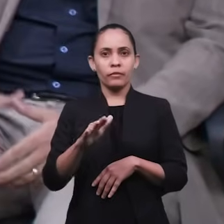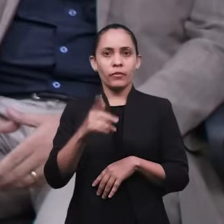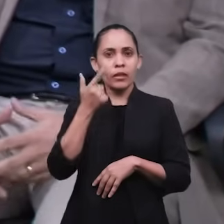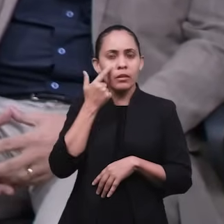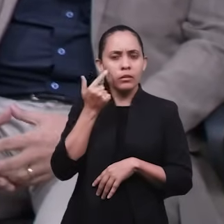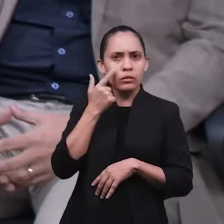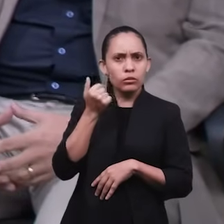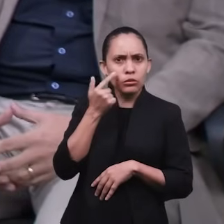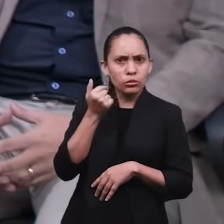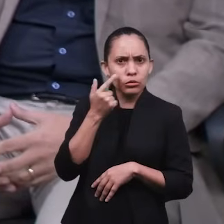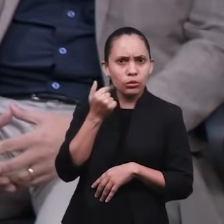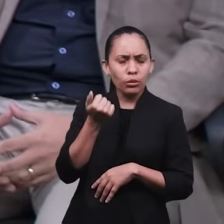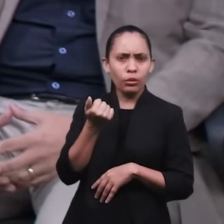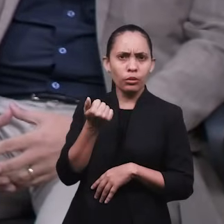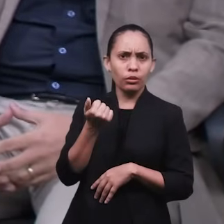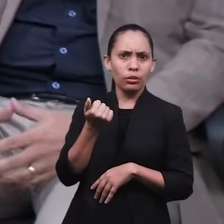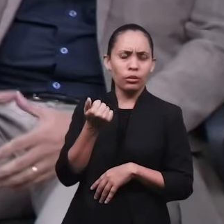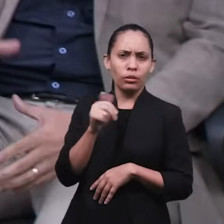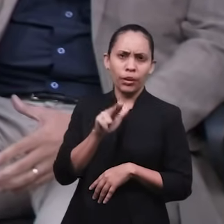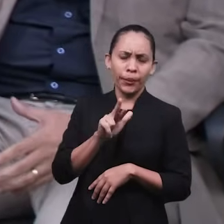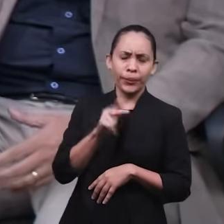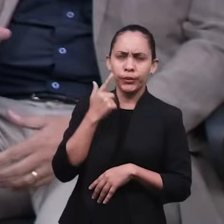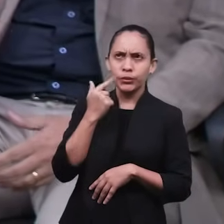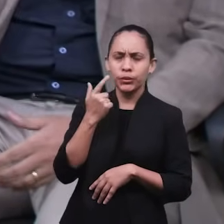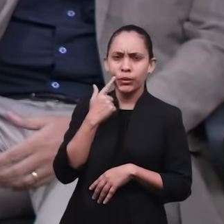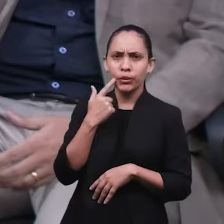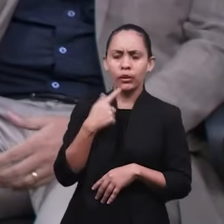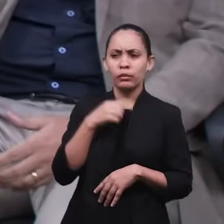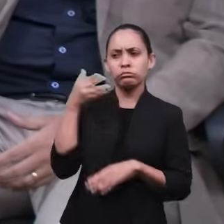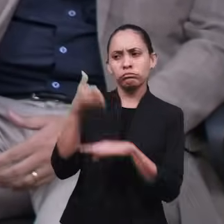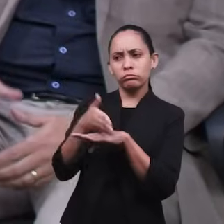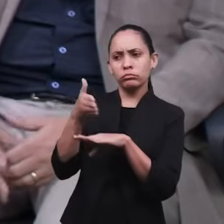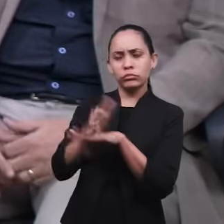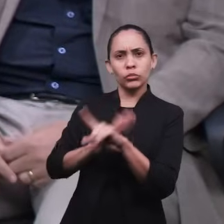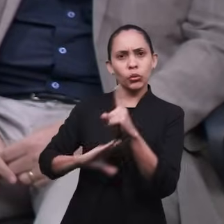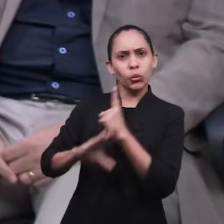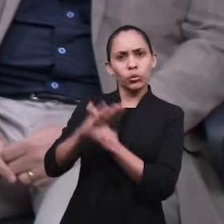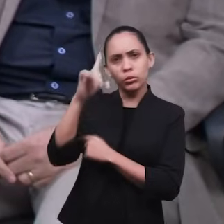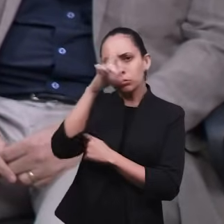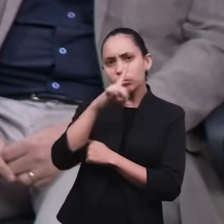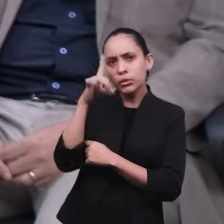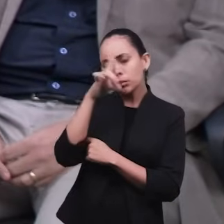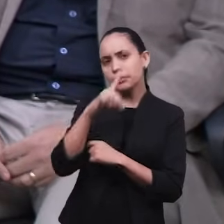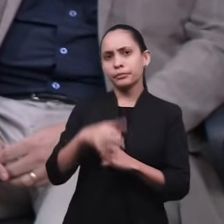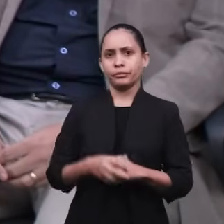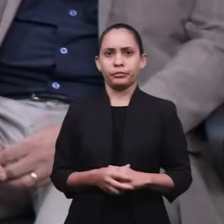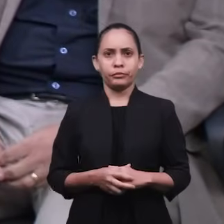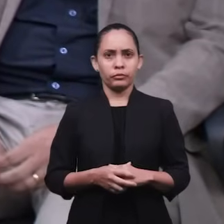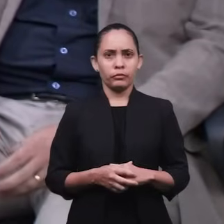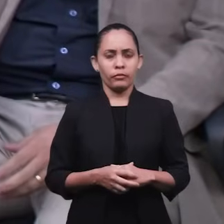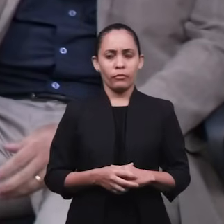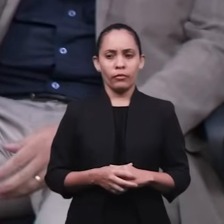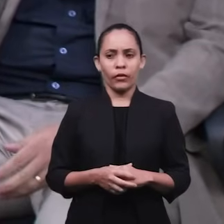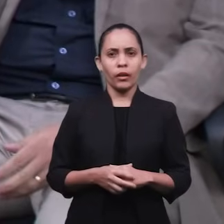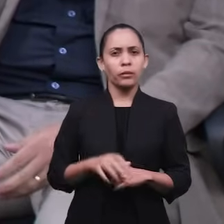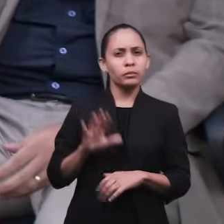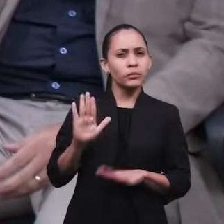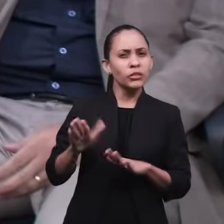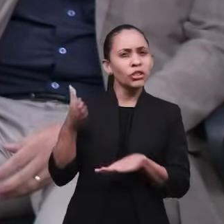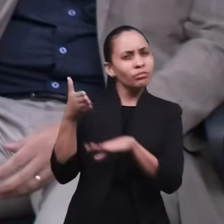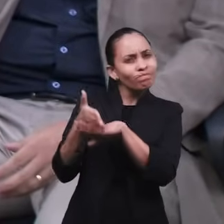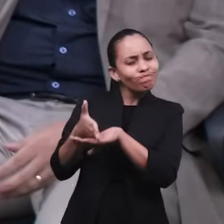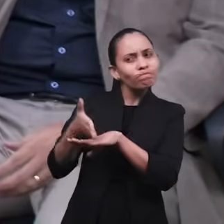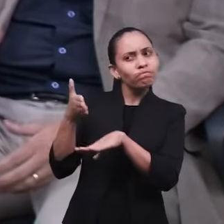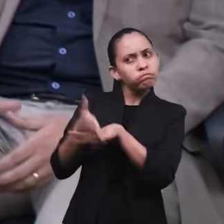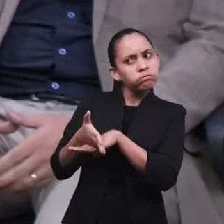chorou muito. E ninguém contou, ele começou a frequentar o culto aos domingos. Quando ele já estava, né,